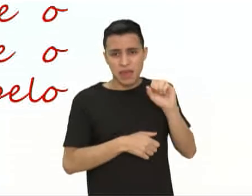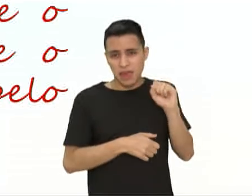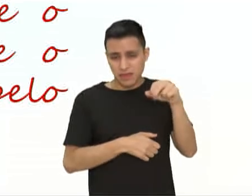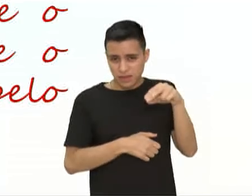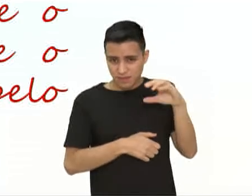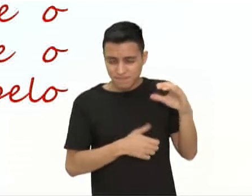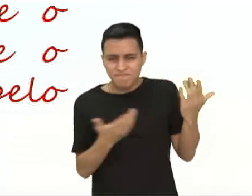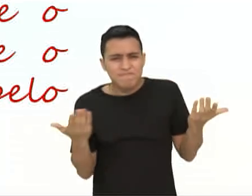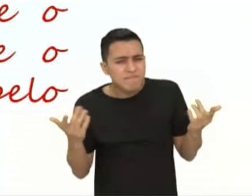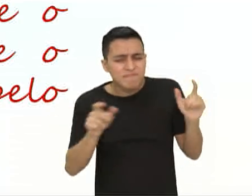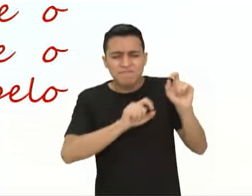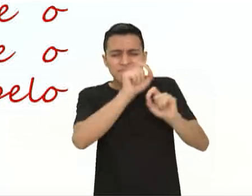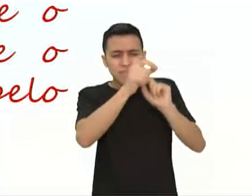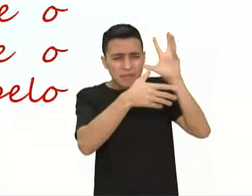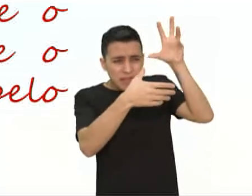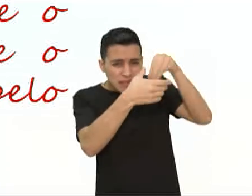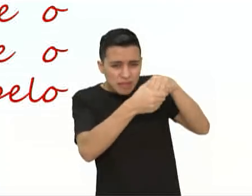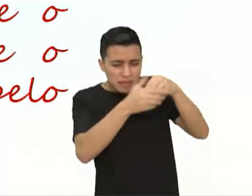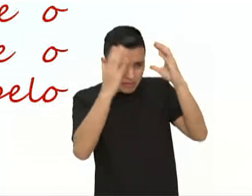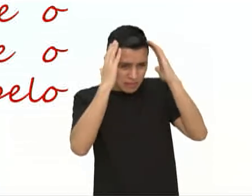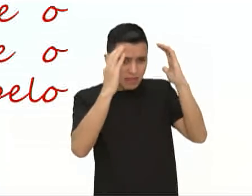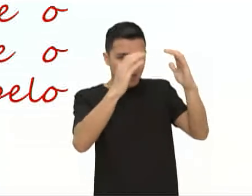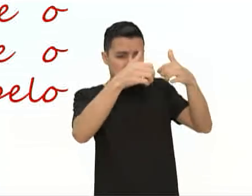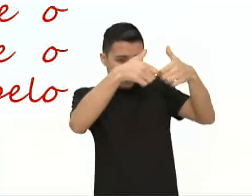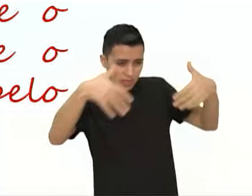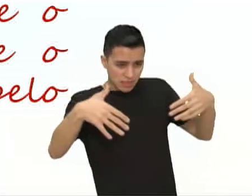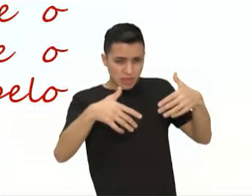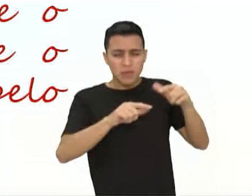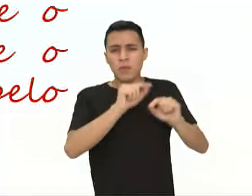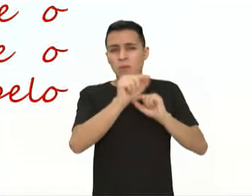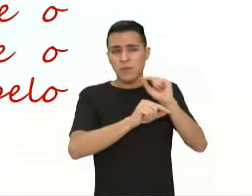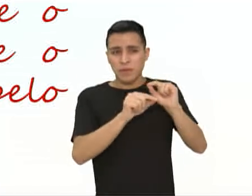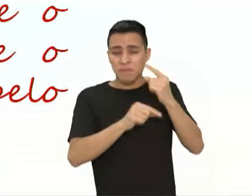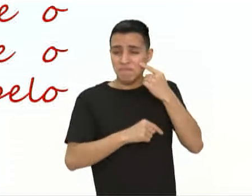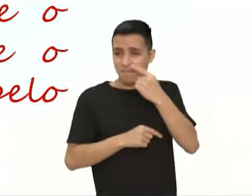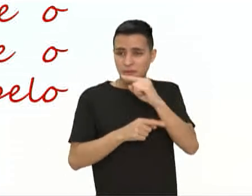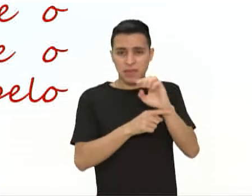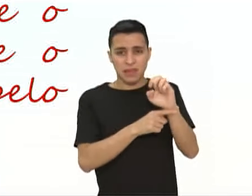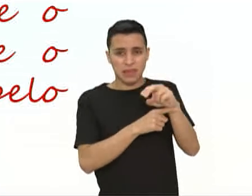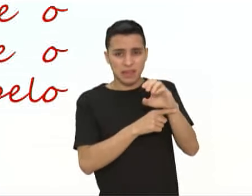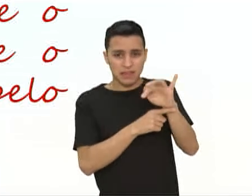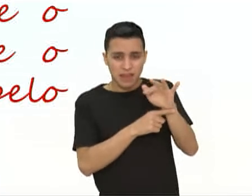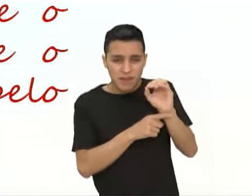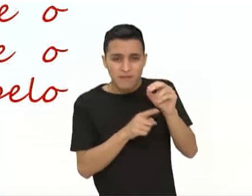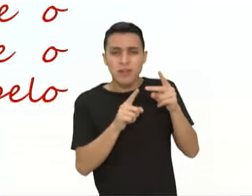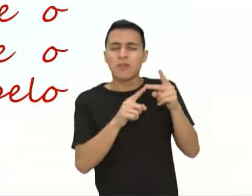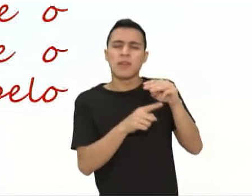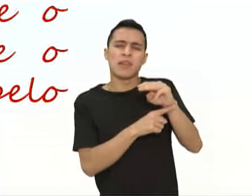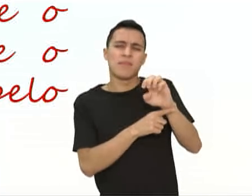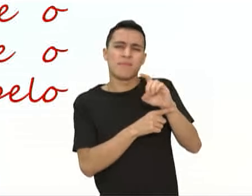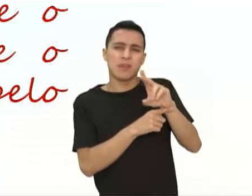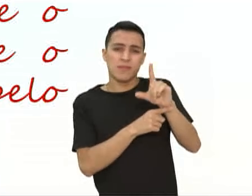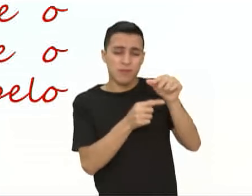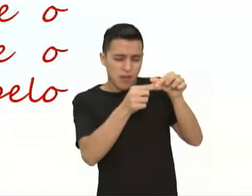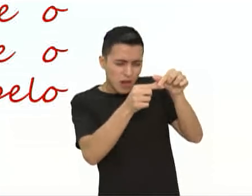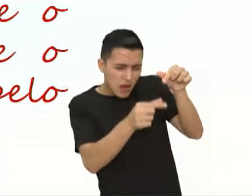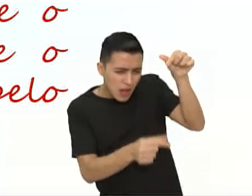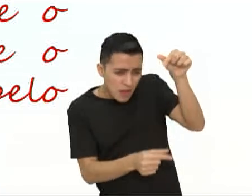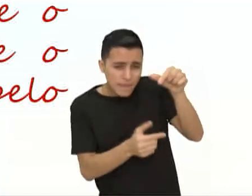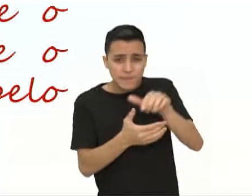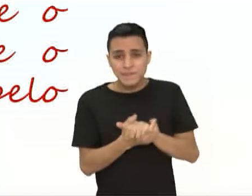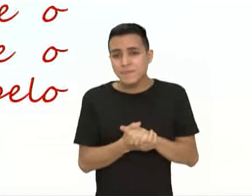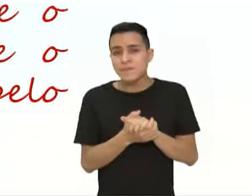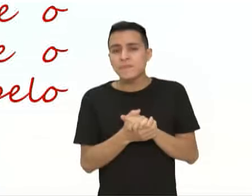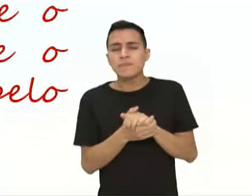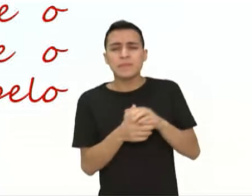SNC. Quem faz parte do sistema nervoso central? O encéfalo e a medula espinal ou espinhal. E